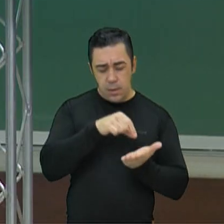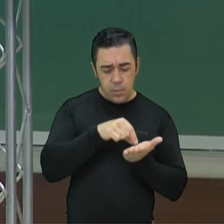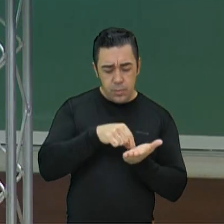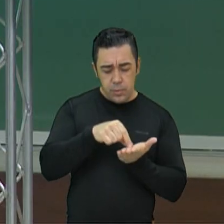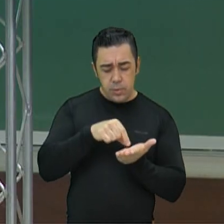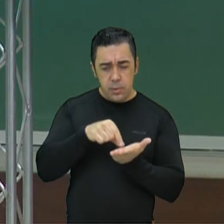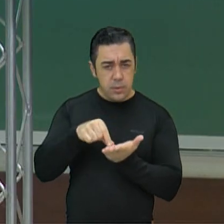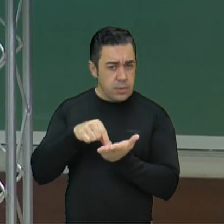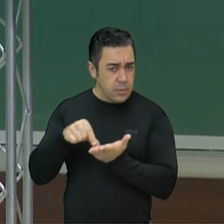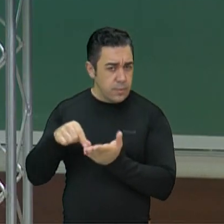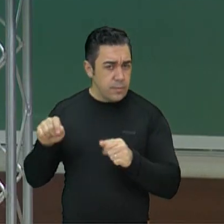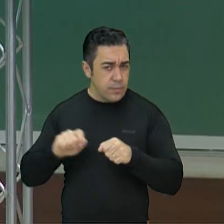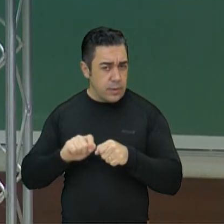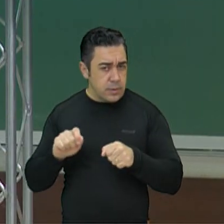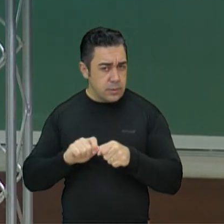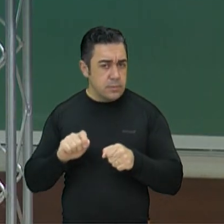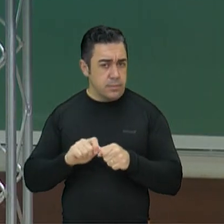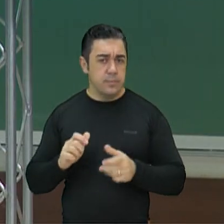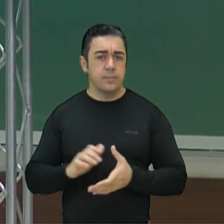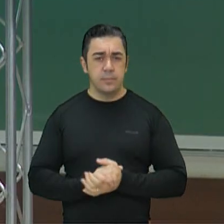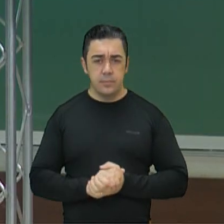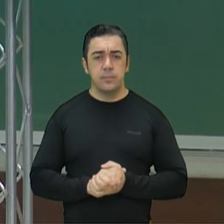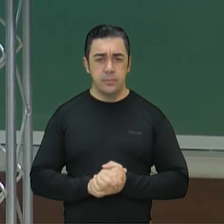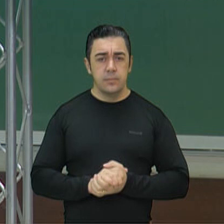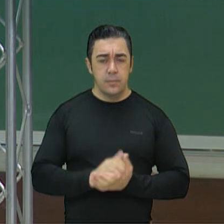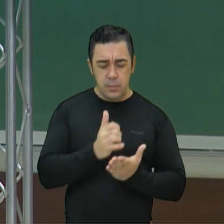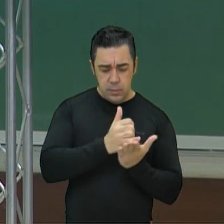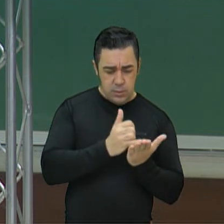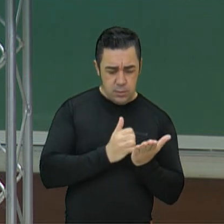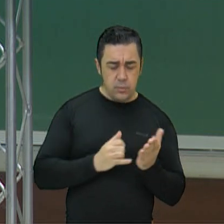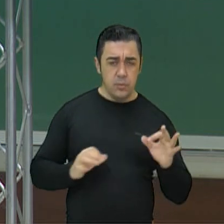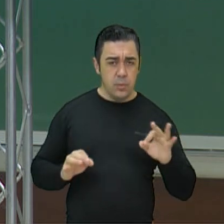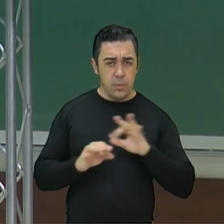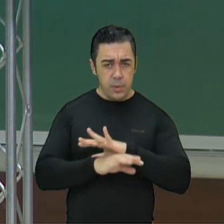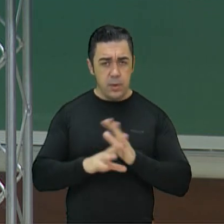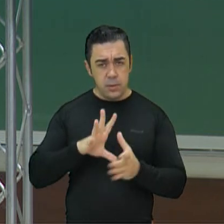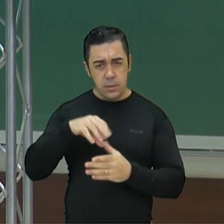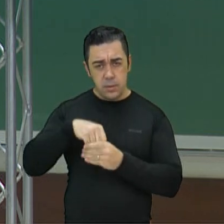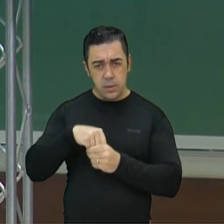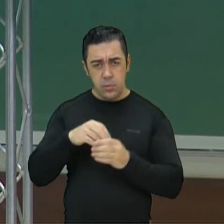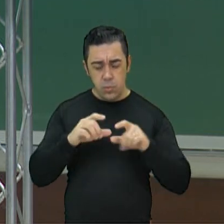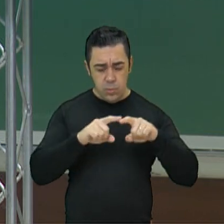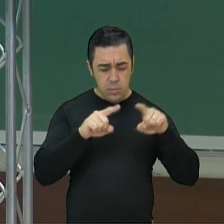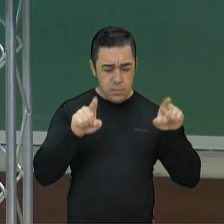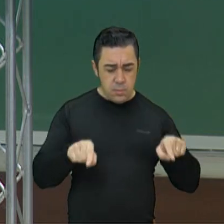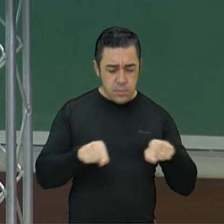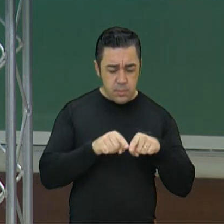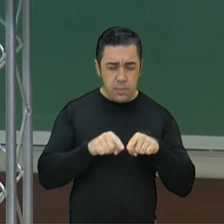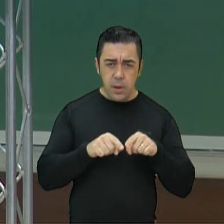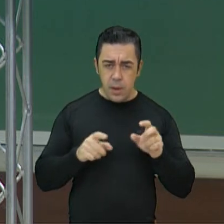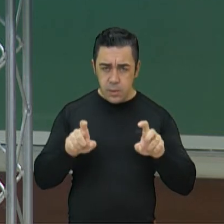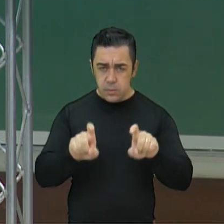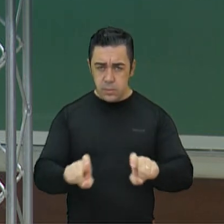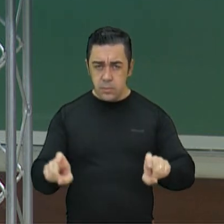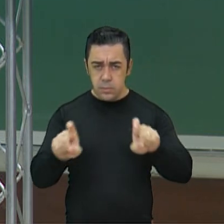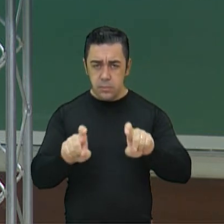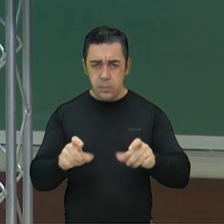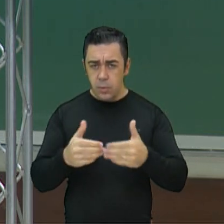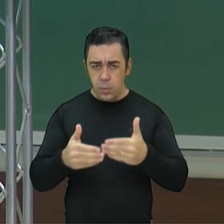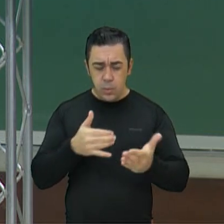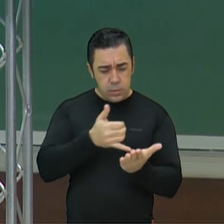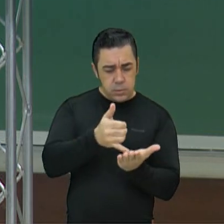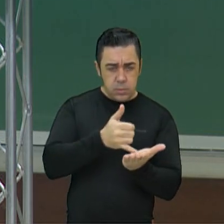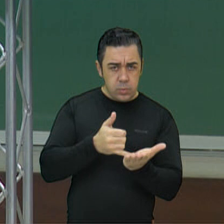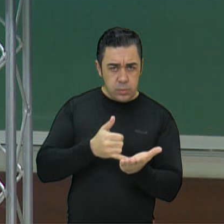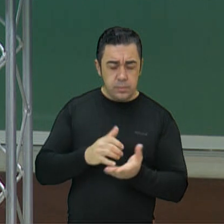componente fazer para que o circuito se complete dentro de uma placa ali, dentro de qualquer circuito